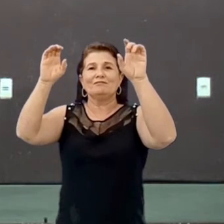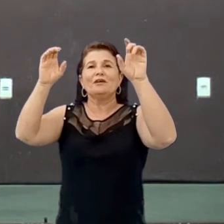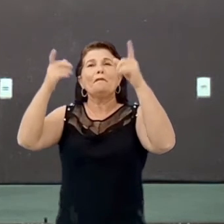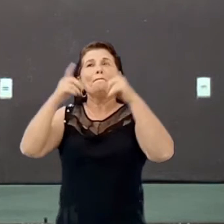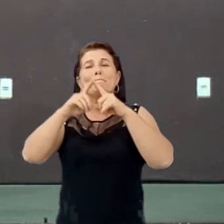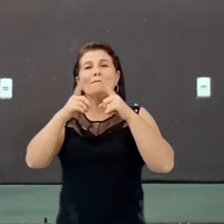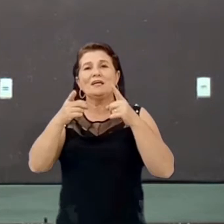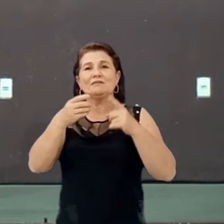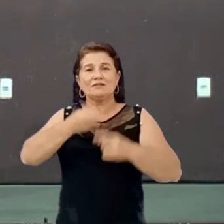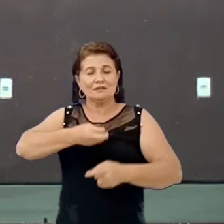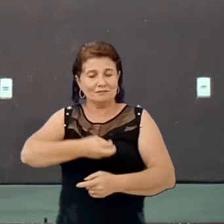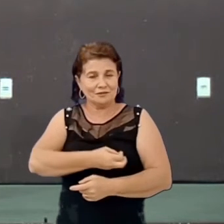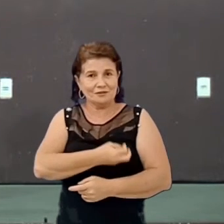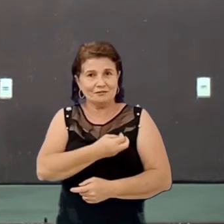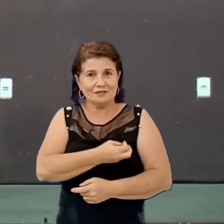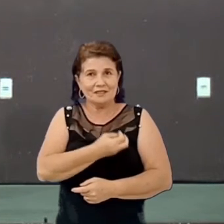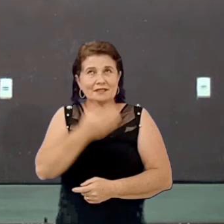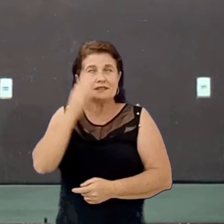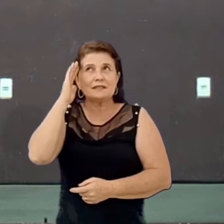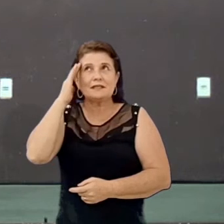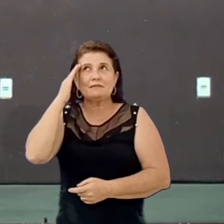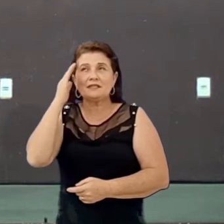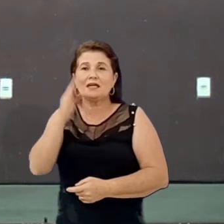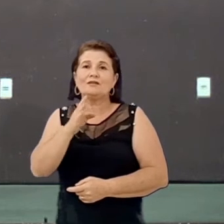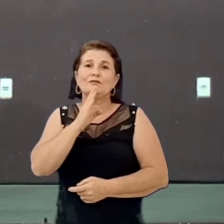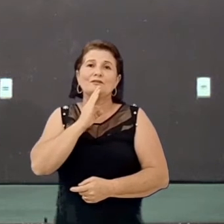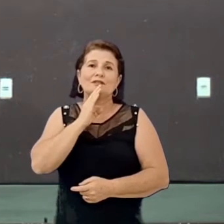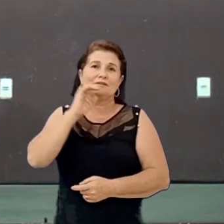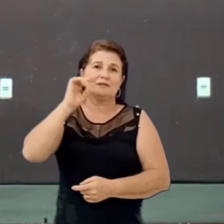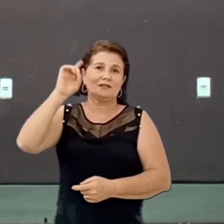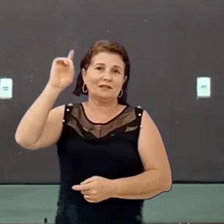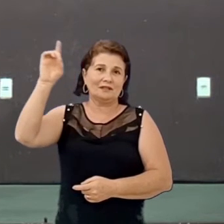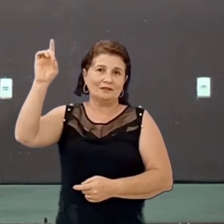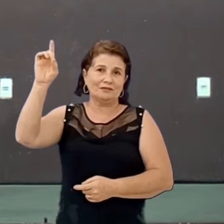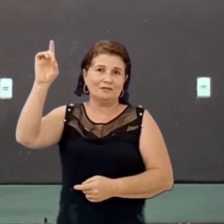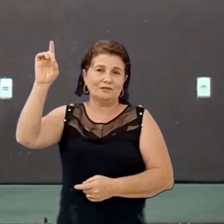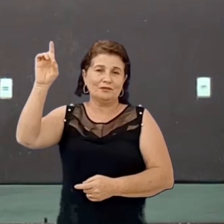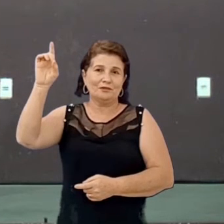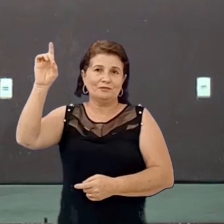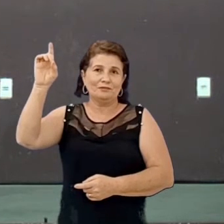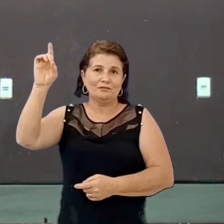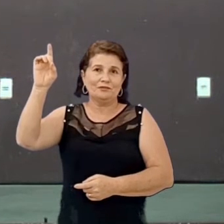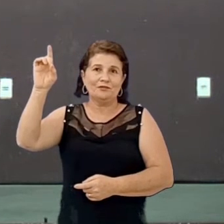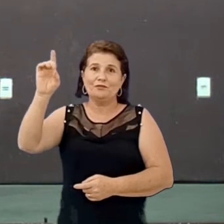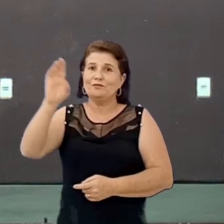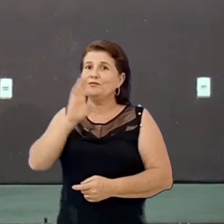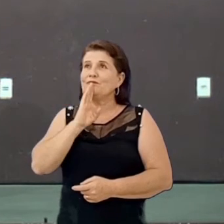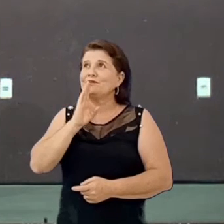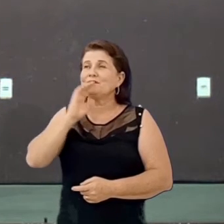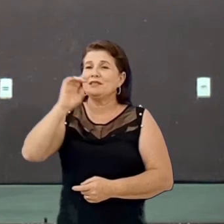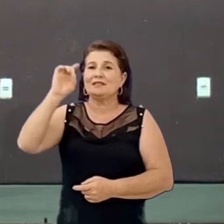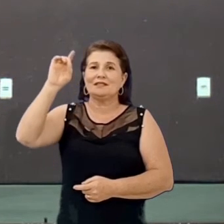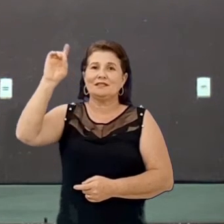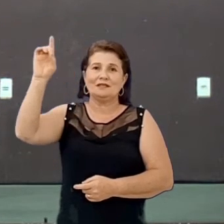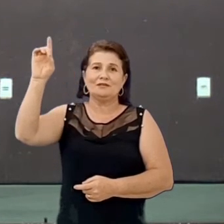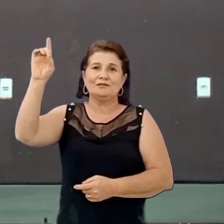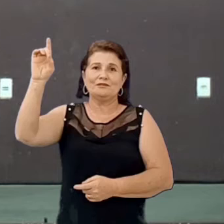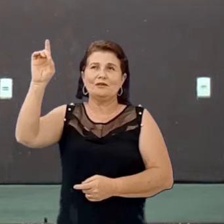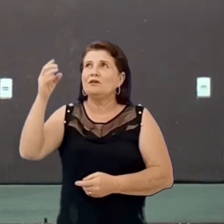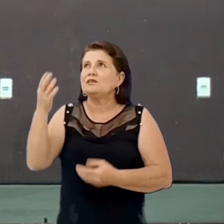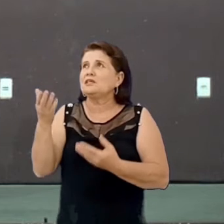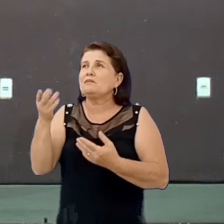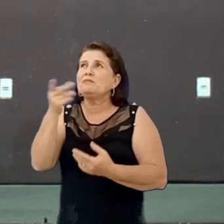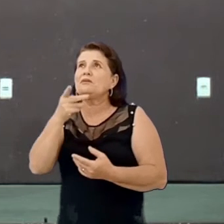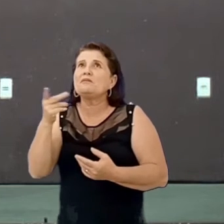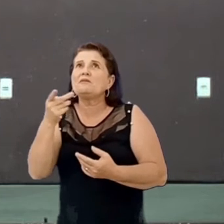você esteja vivendo sem pensar no conhecimento de Deus, no pleno conhecimento de Deus. Sem buscar entender qual é a vontade